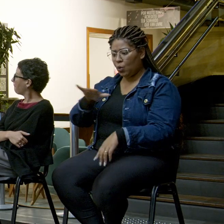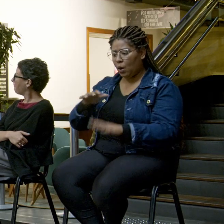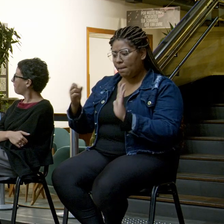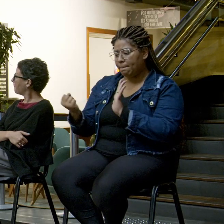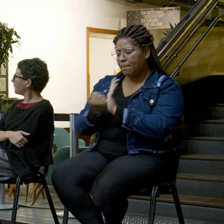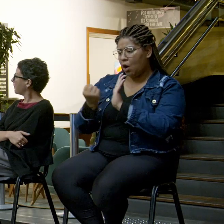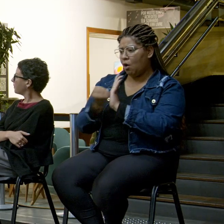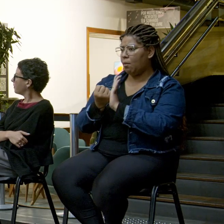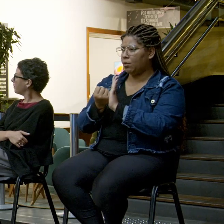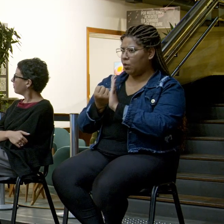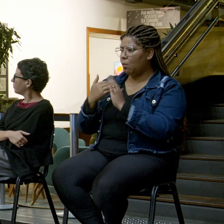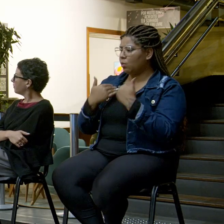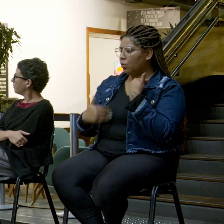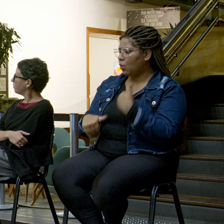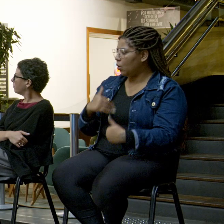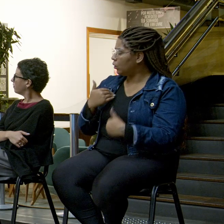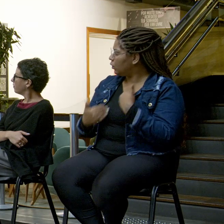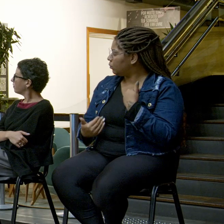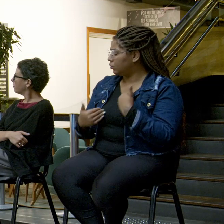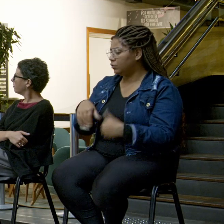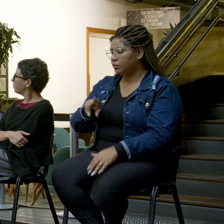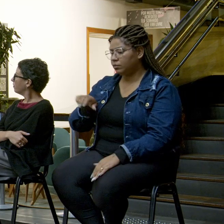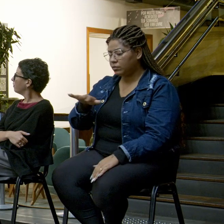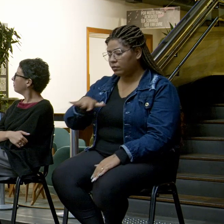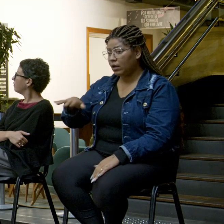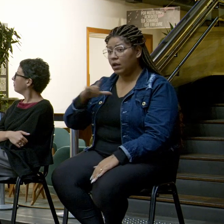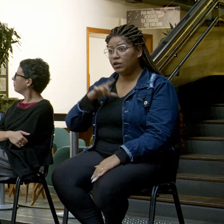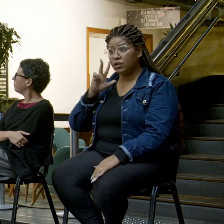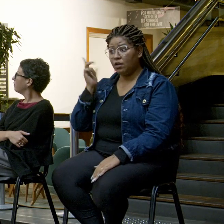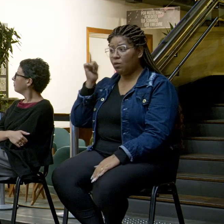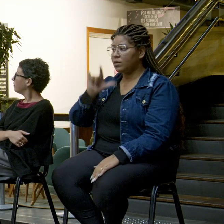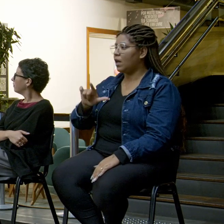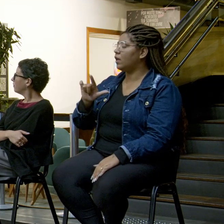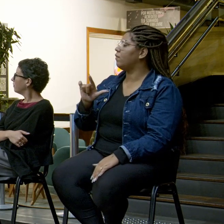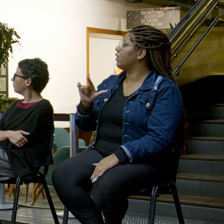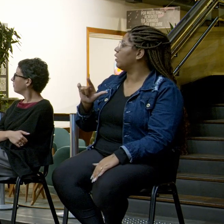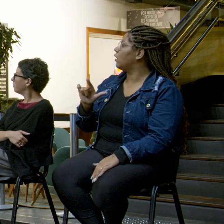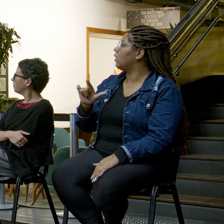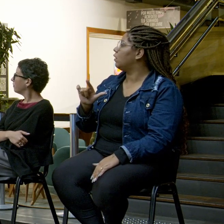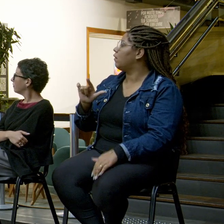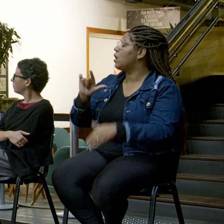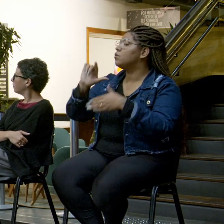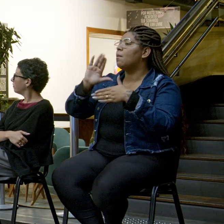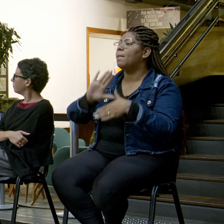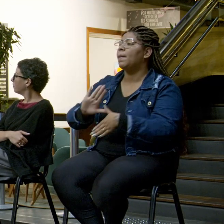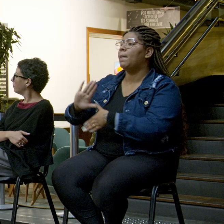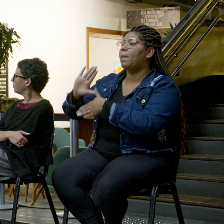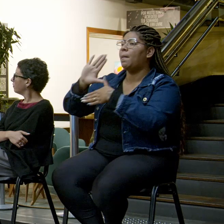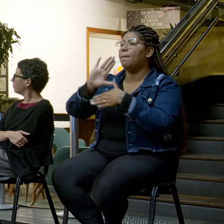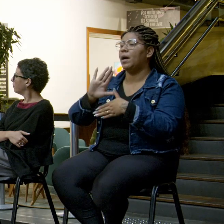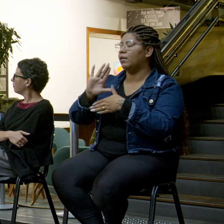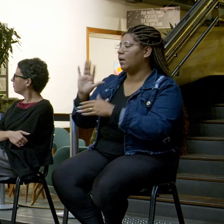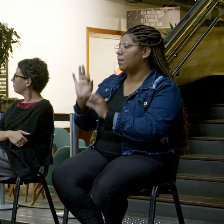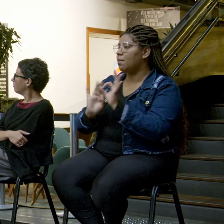um lugar, como um corpo. E aí a gente vê vários mapas, né, assim, na produção